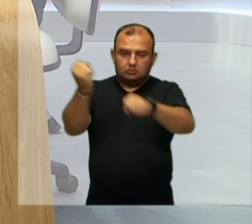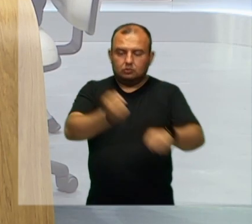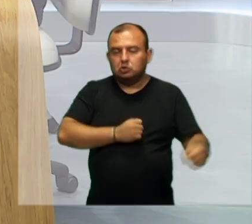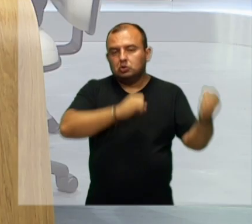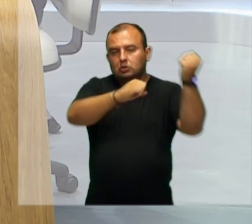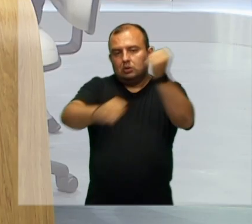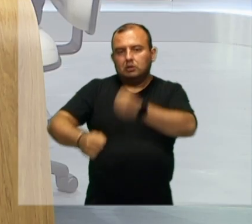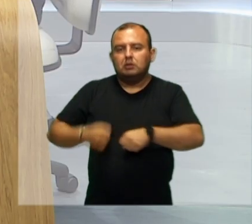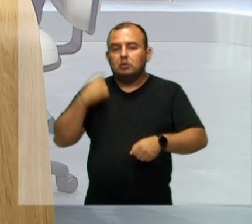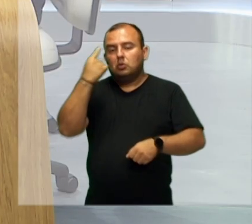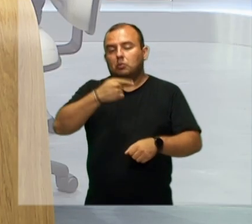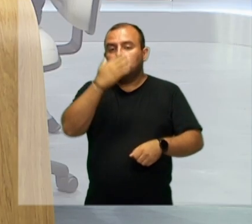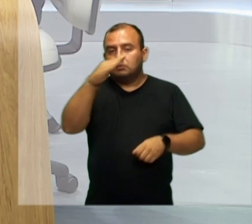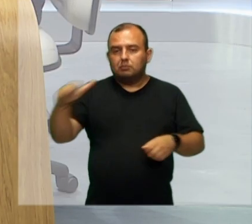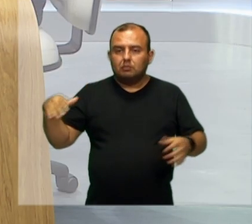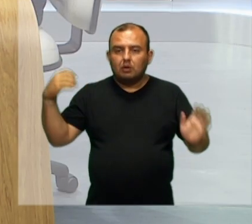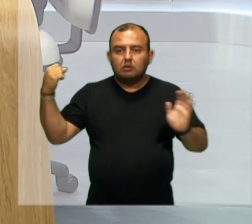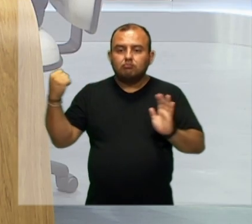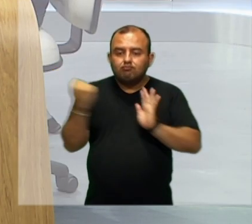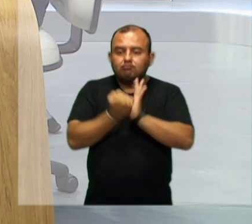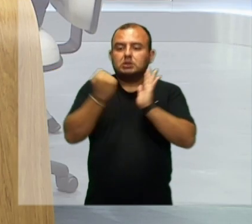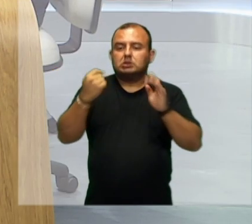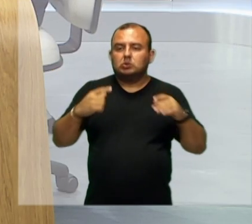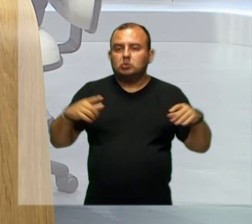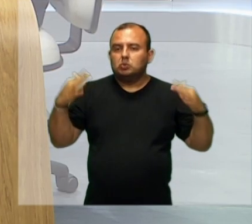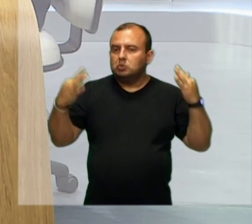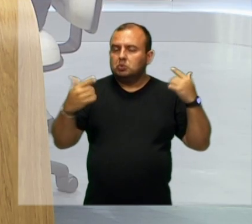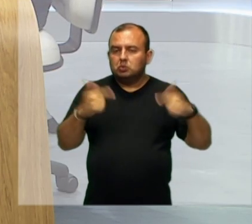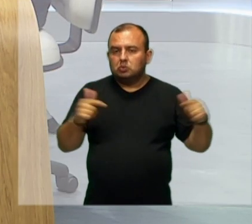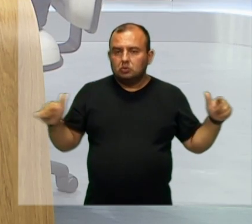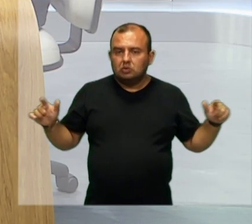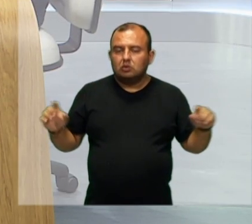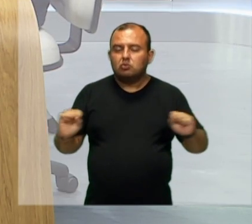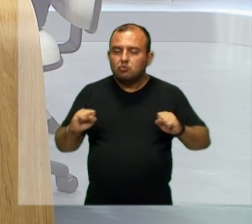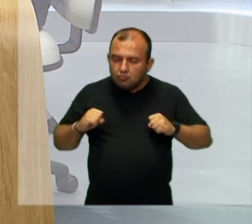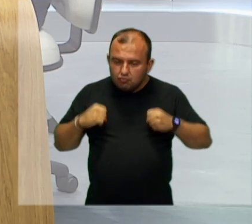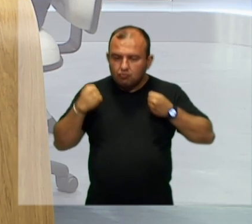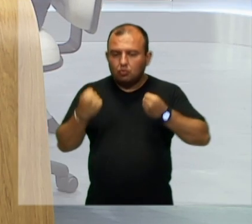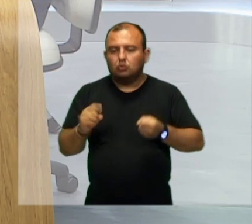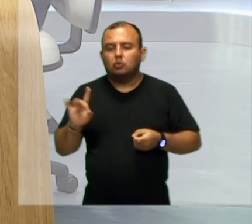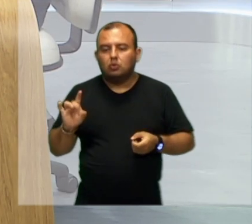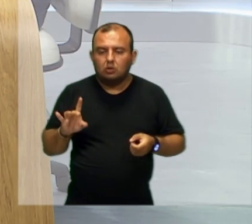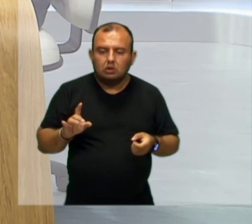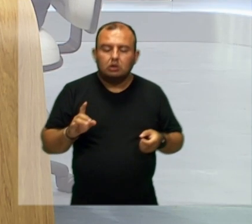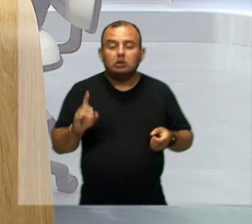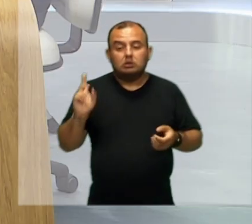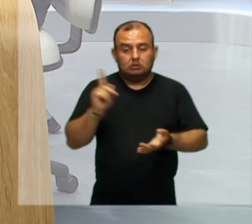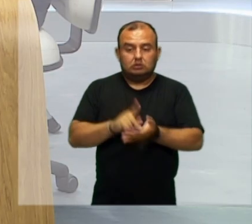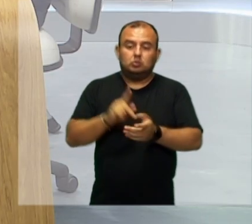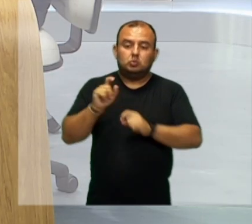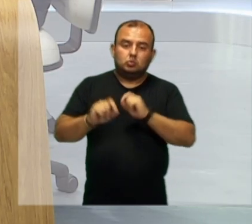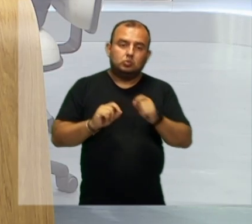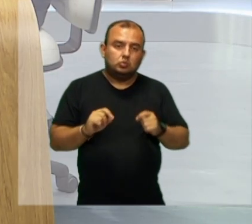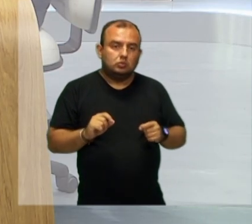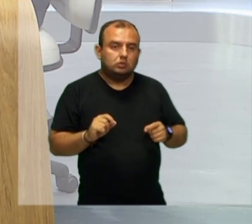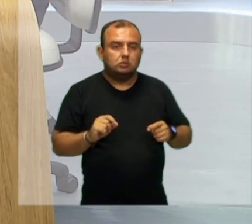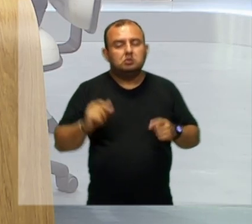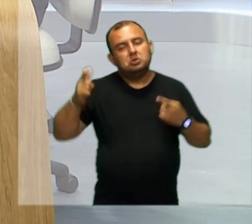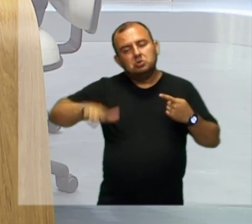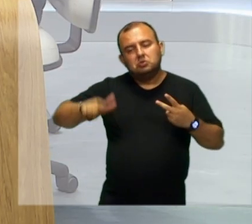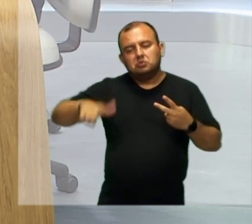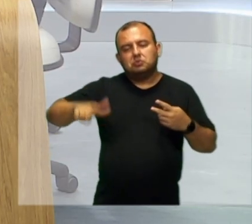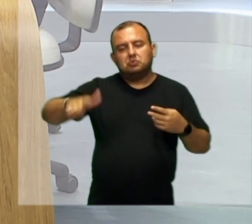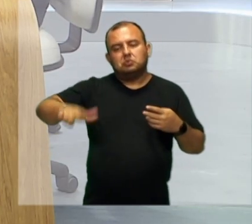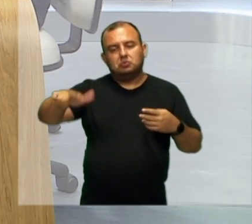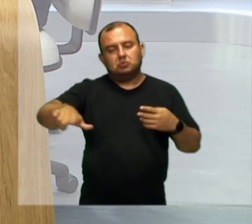1h30, não há impacto. É um impacto mais no sentido de esforço do que realmente algo que... E da questão da repetição, né?